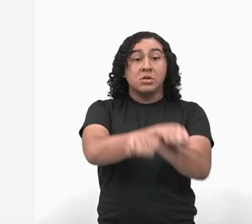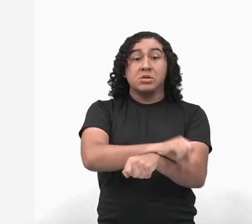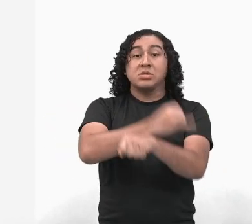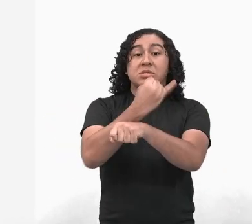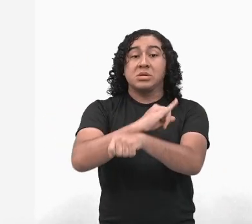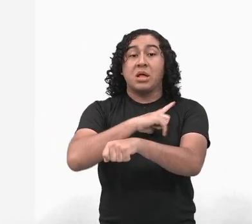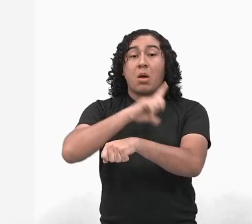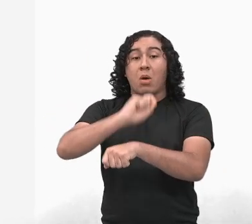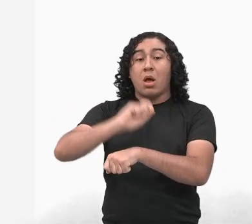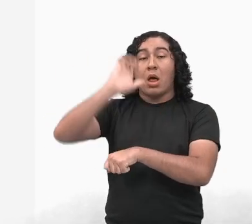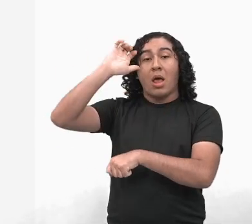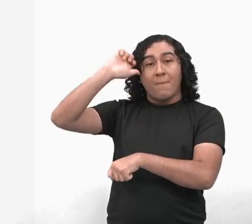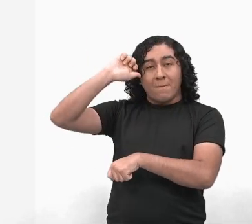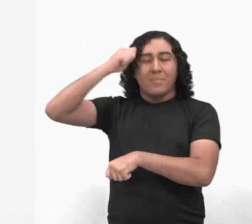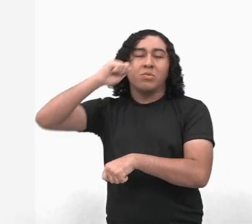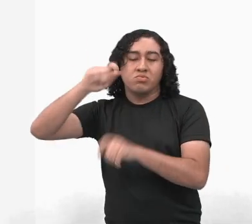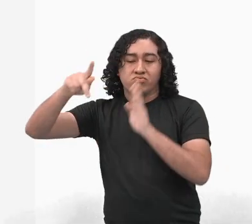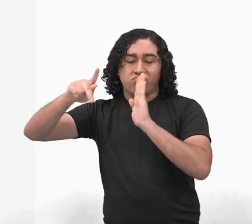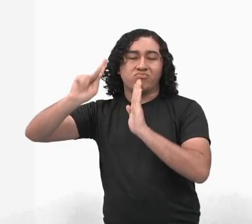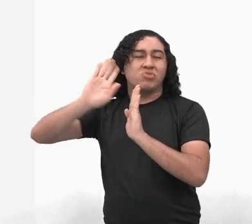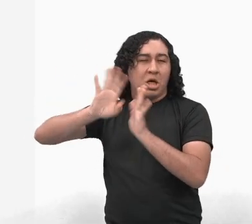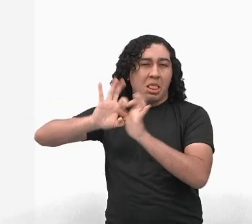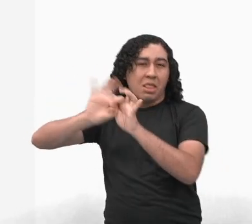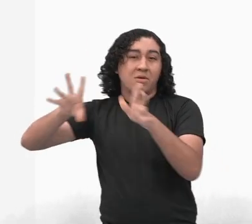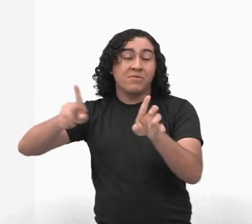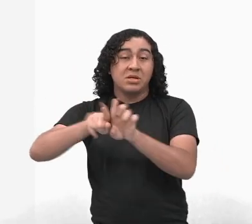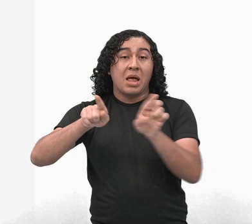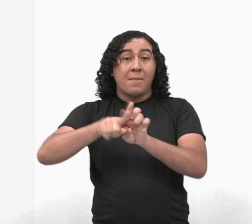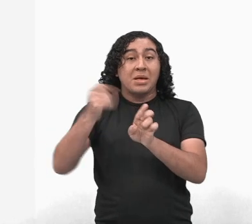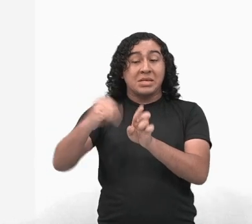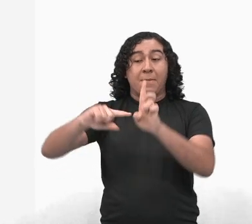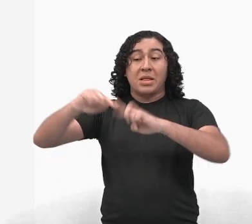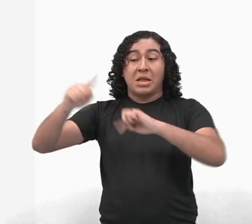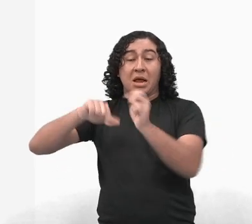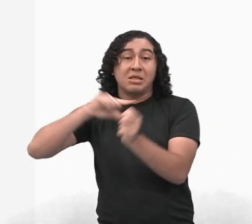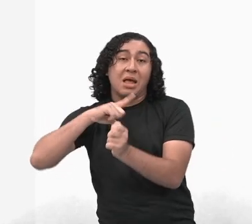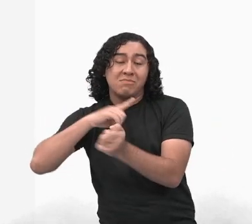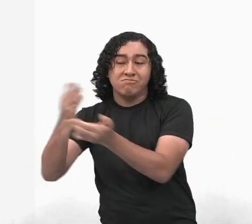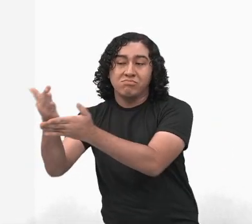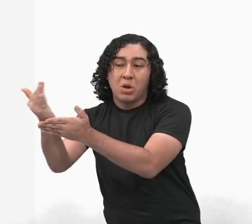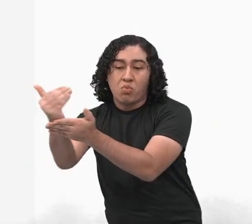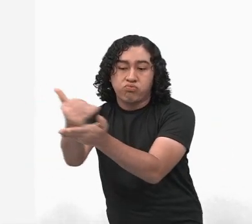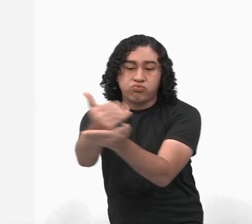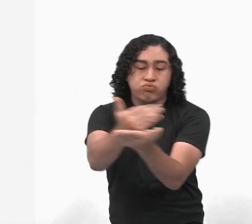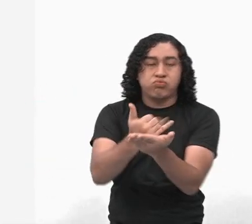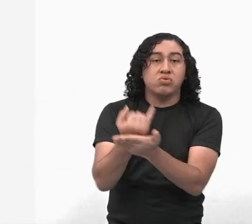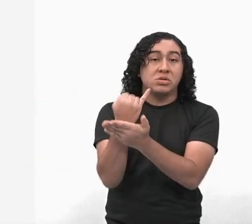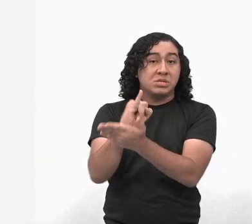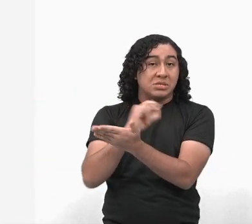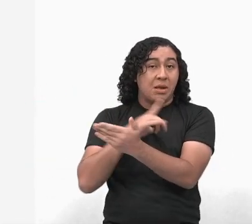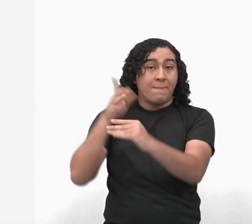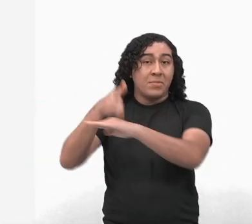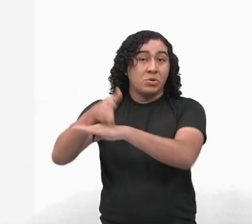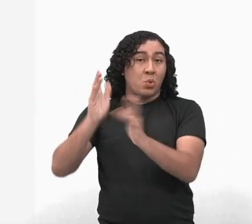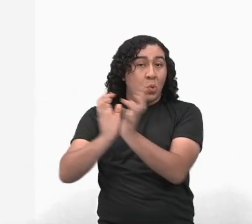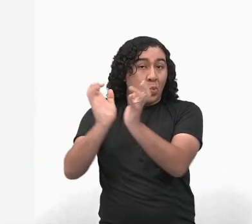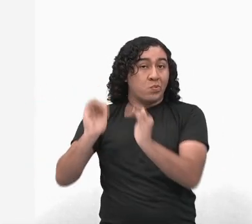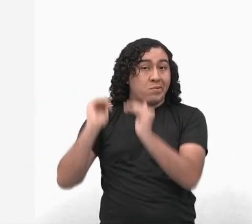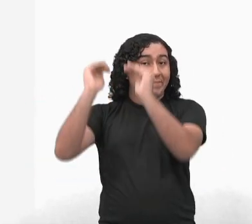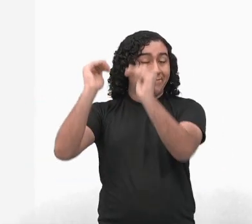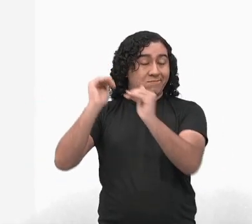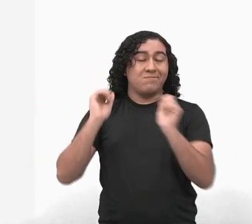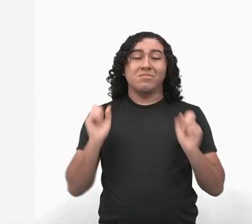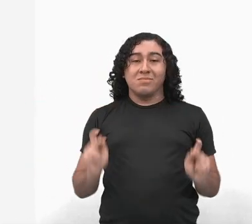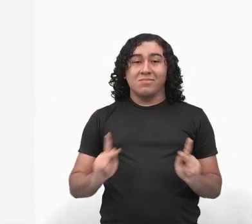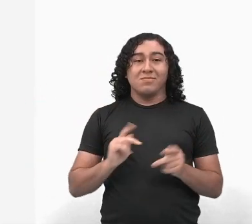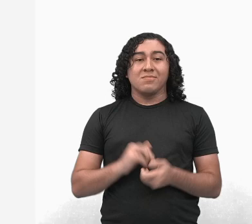negros libertos, e também o confisco de bens, caso você fosse ali um membro da elite local. Beleza,